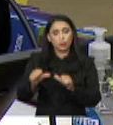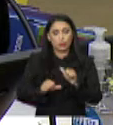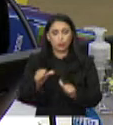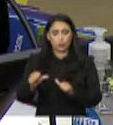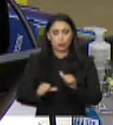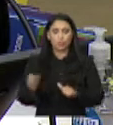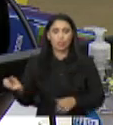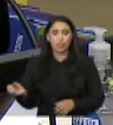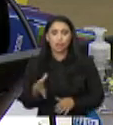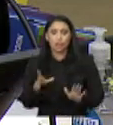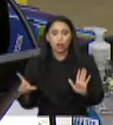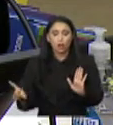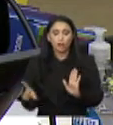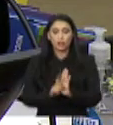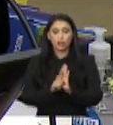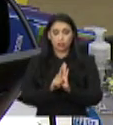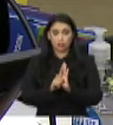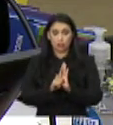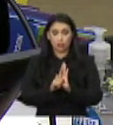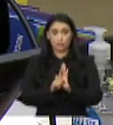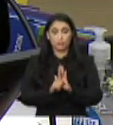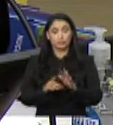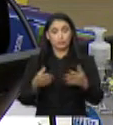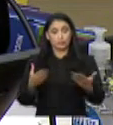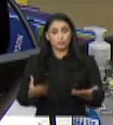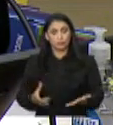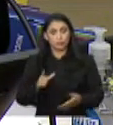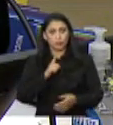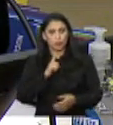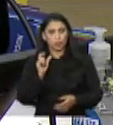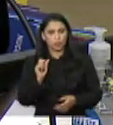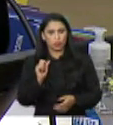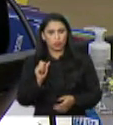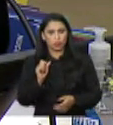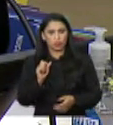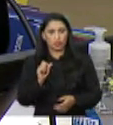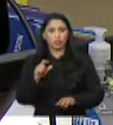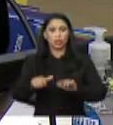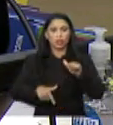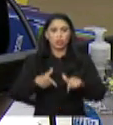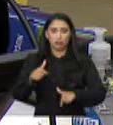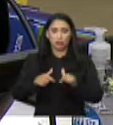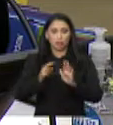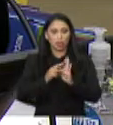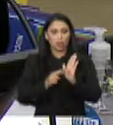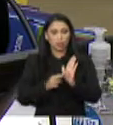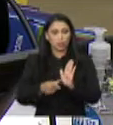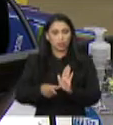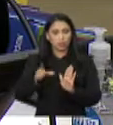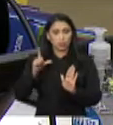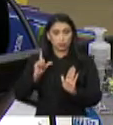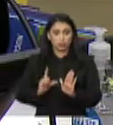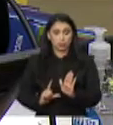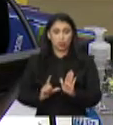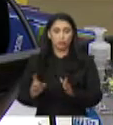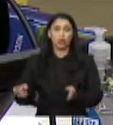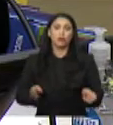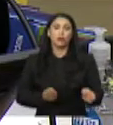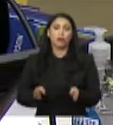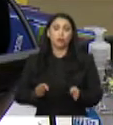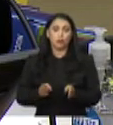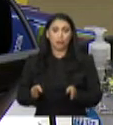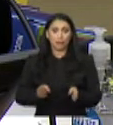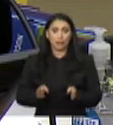pela Nova legislação aplica-se o princípio da ultratividade da Norma anterior ou seja prevalece o